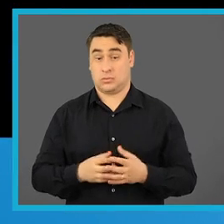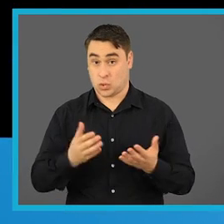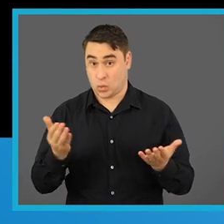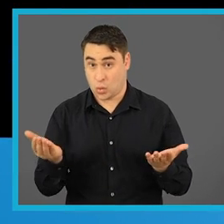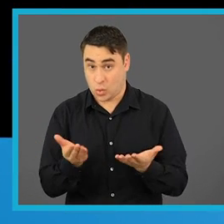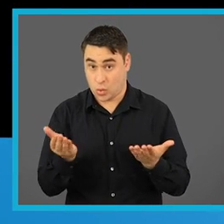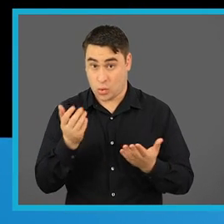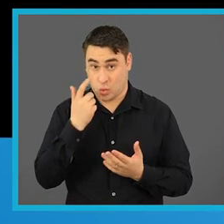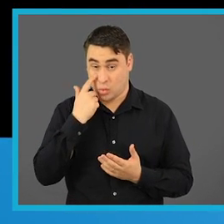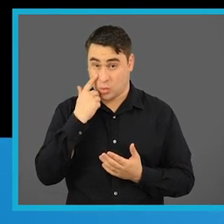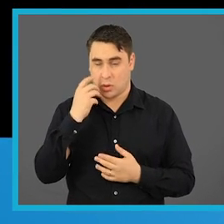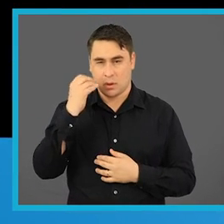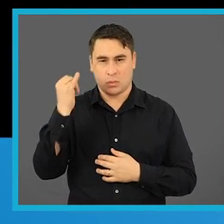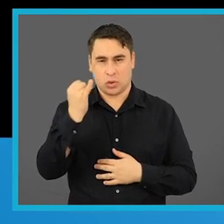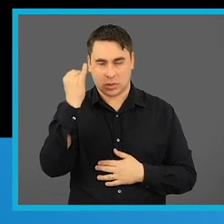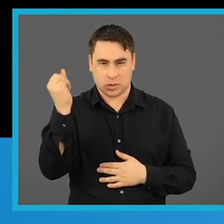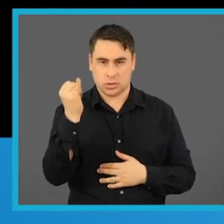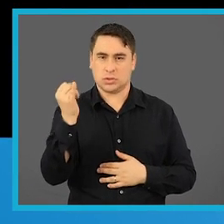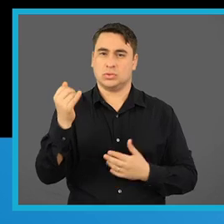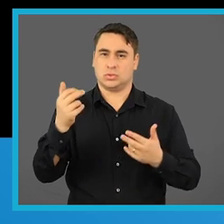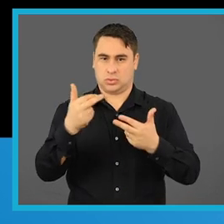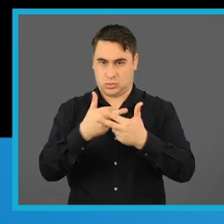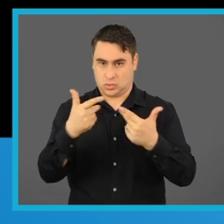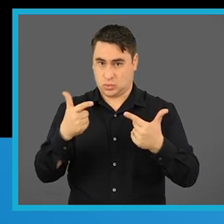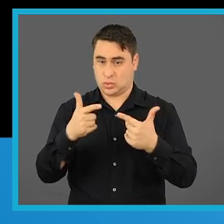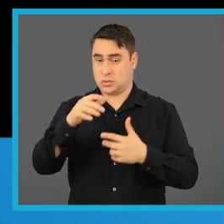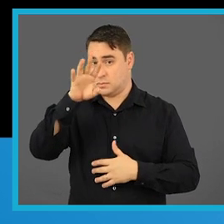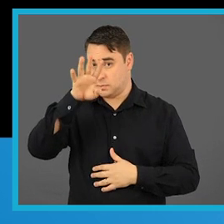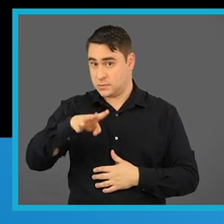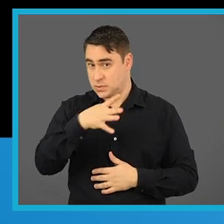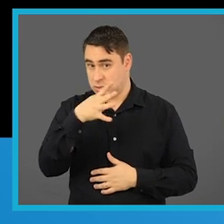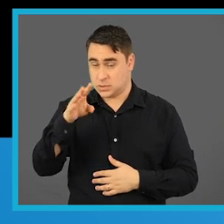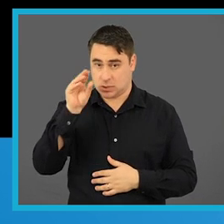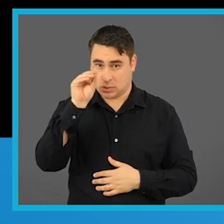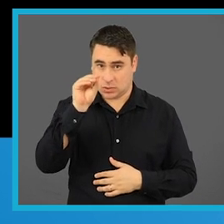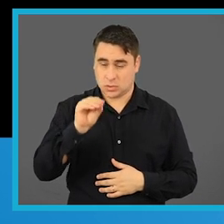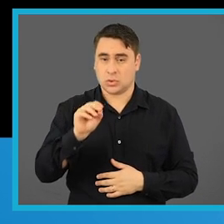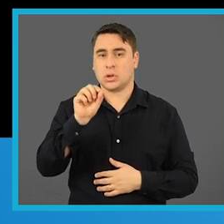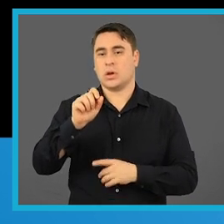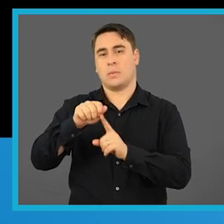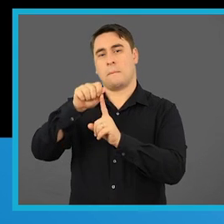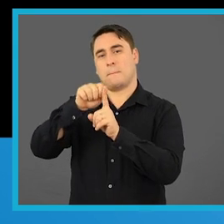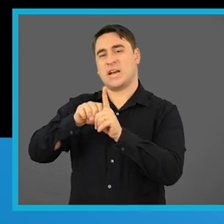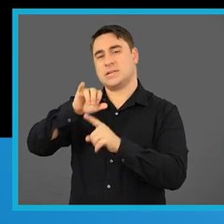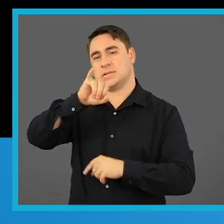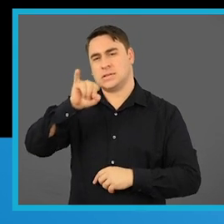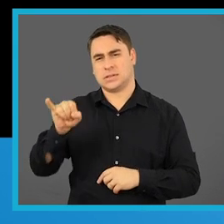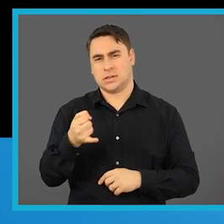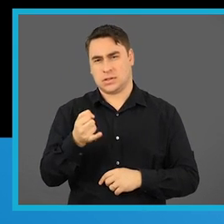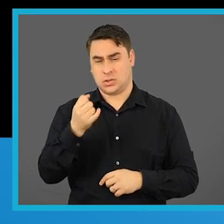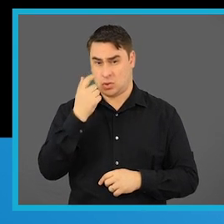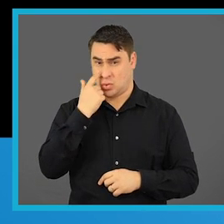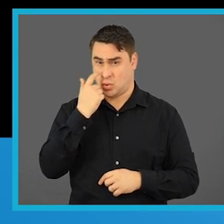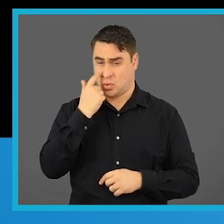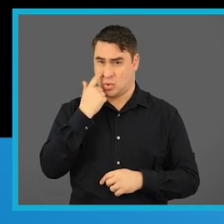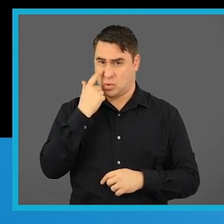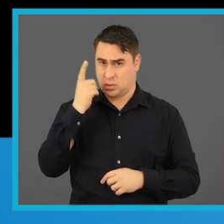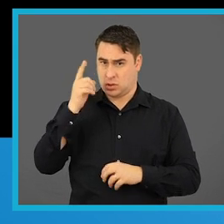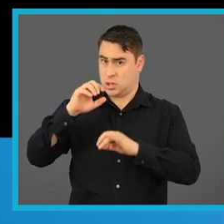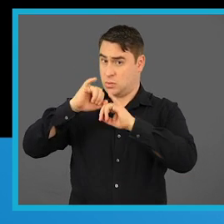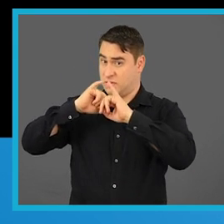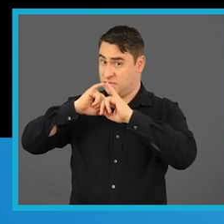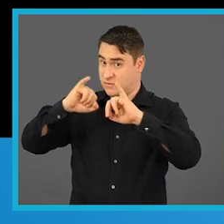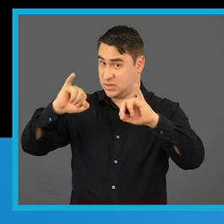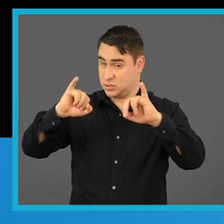Agora nós vamos para uma parte importante do preenchimento da planilha, que é o mês de janeiro. Aqui no canto tem